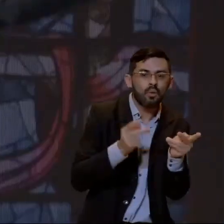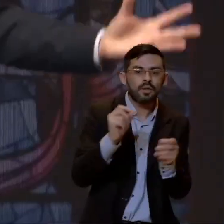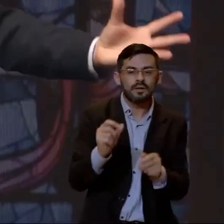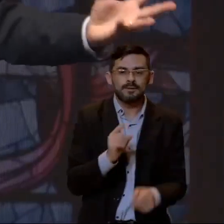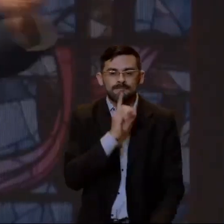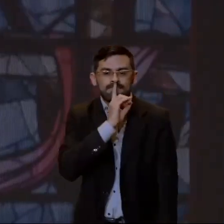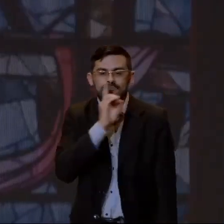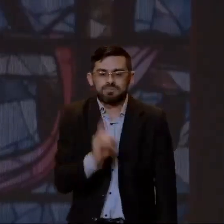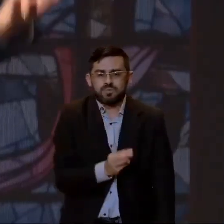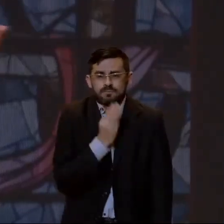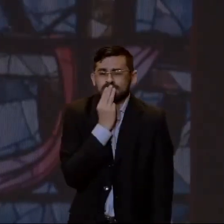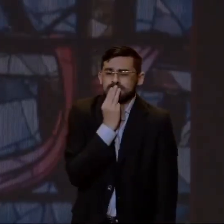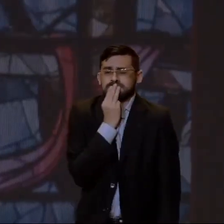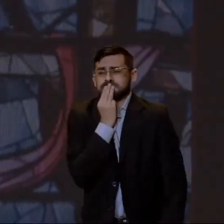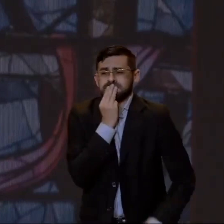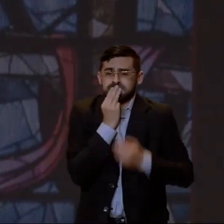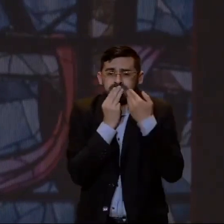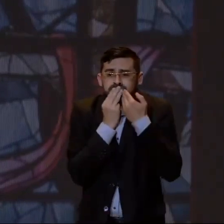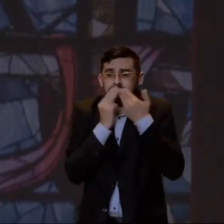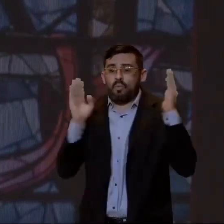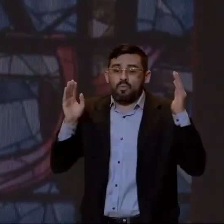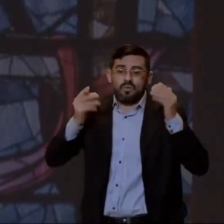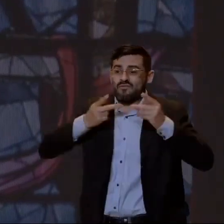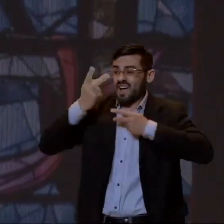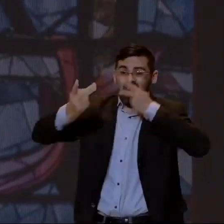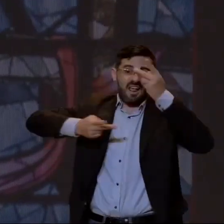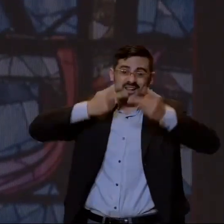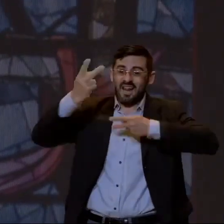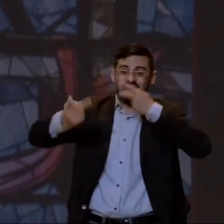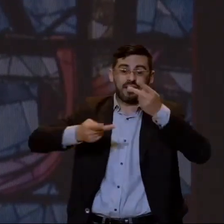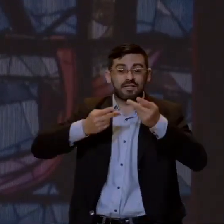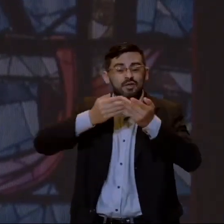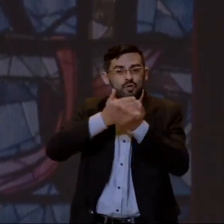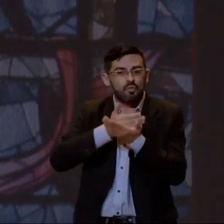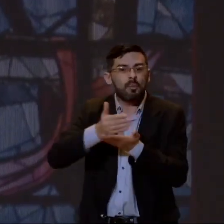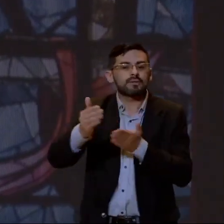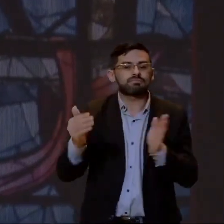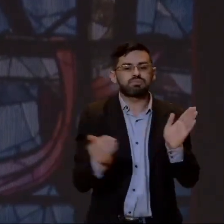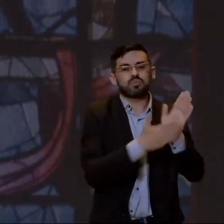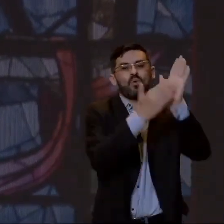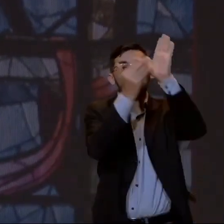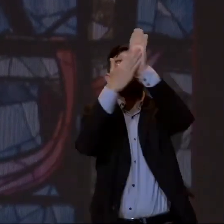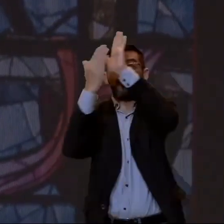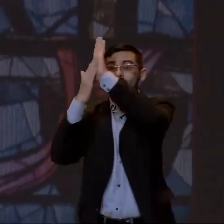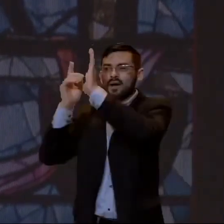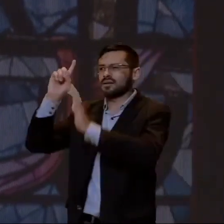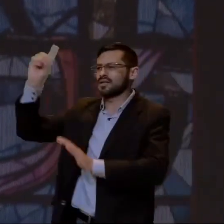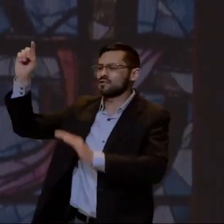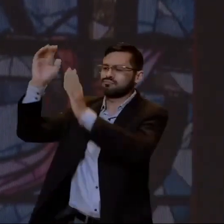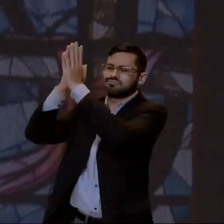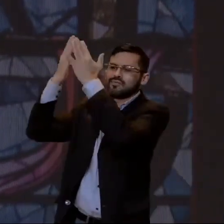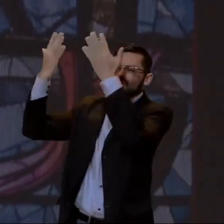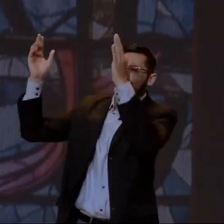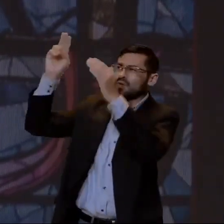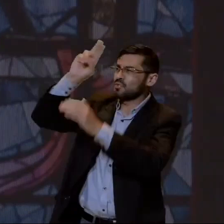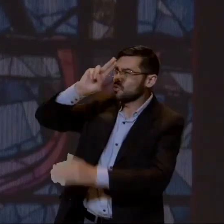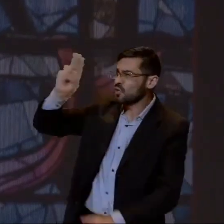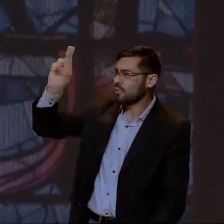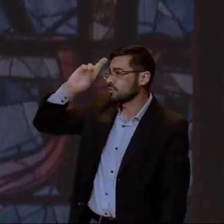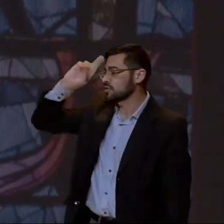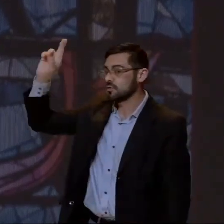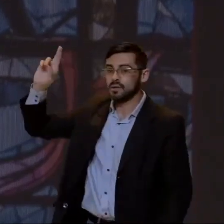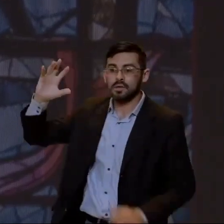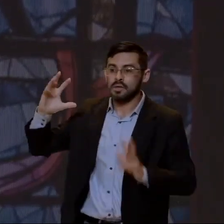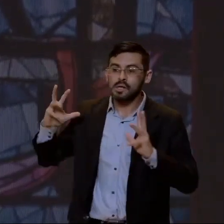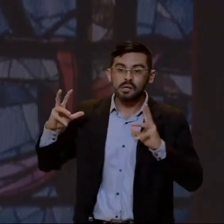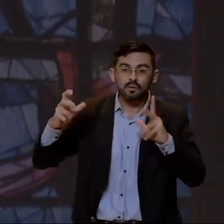se destrava, e a voz começa a sair novamente, e ele pode louvar e engrandecer o nome do Senhor, e todo